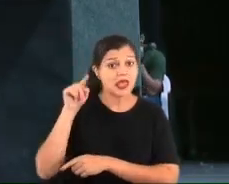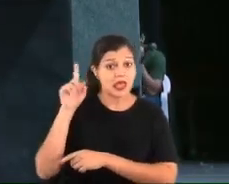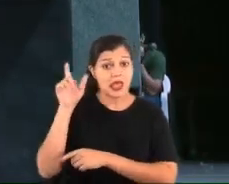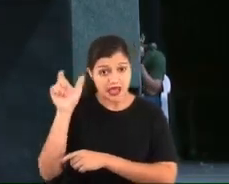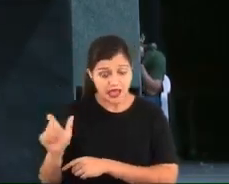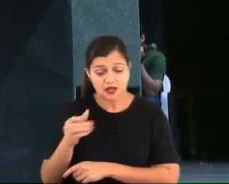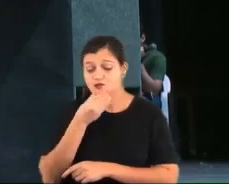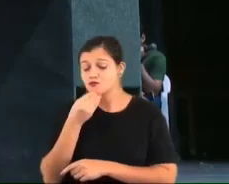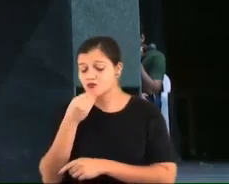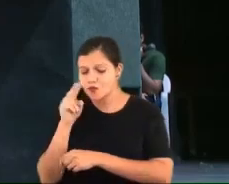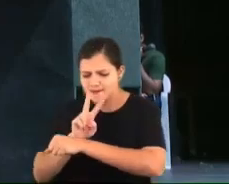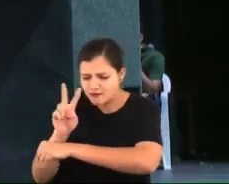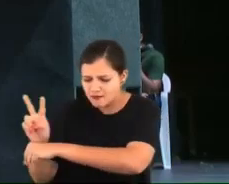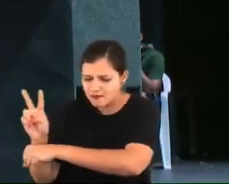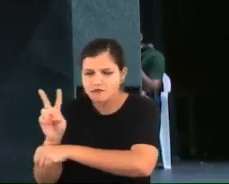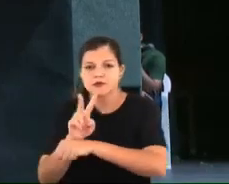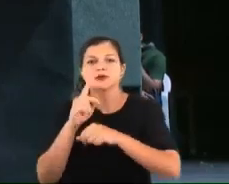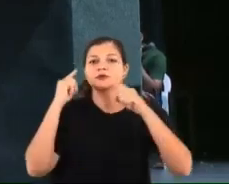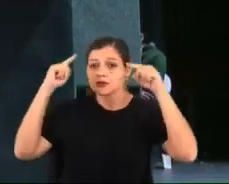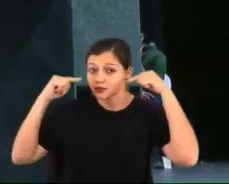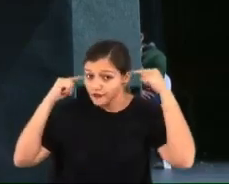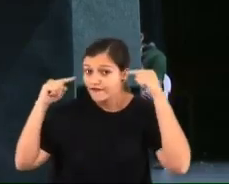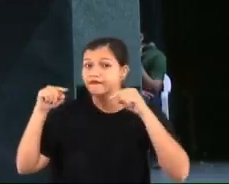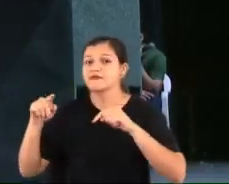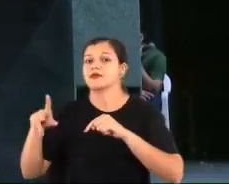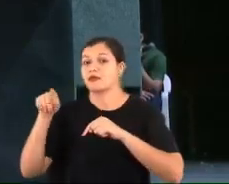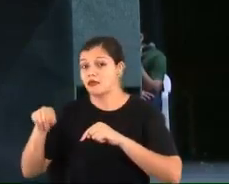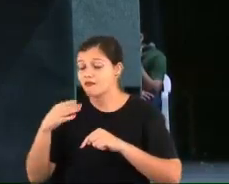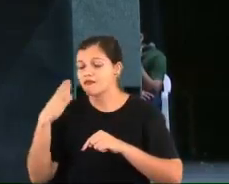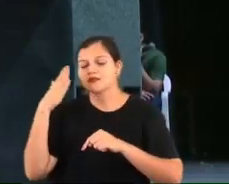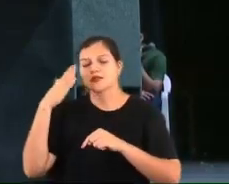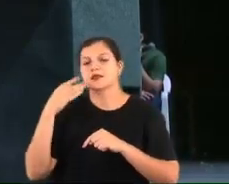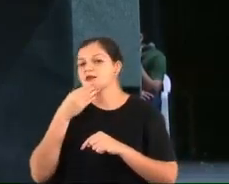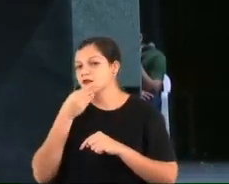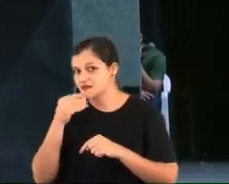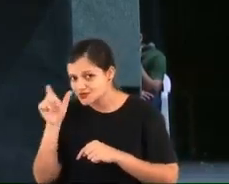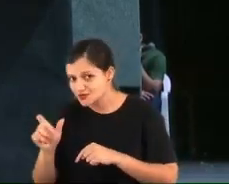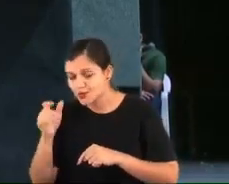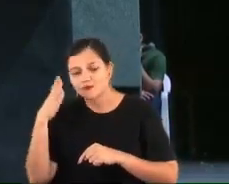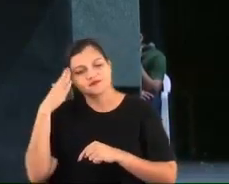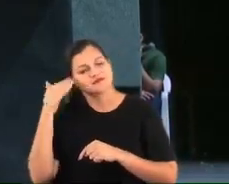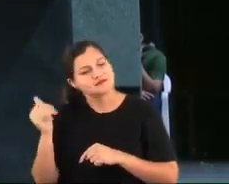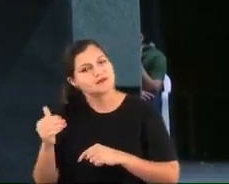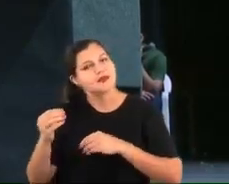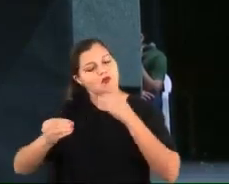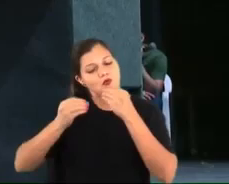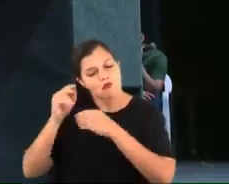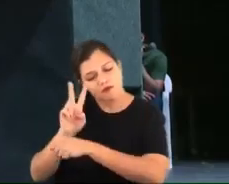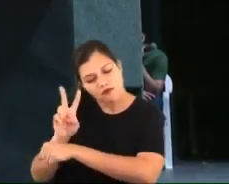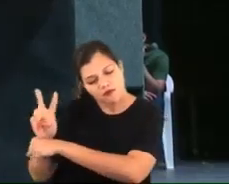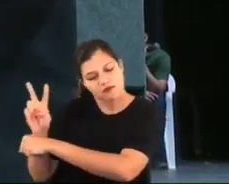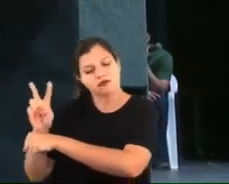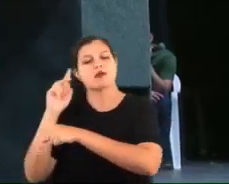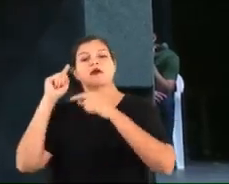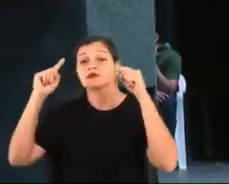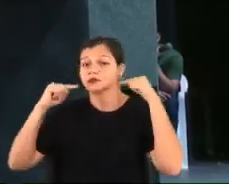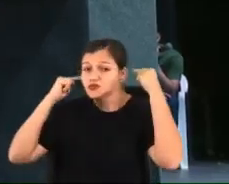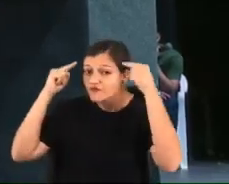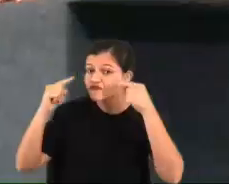rebanho. E ele provia o rebanho de alimento, de proteção, de direção. Para isso que servia o